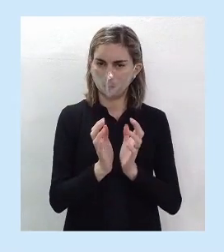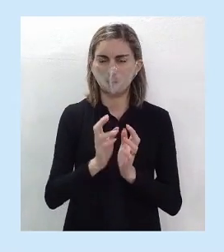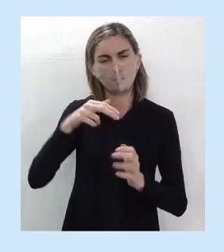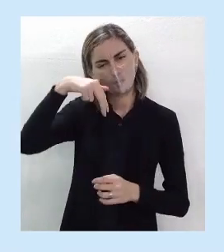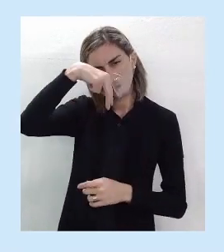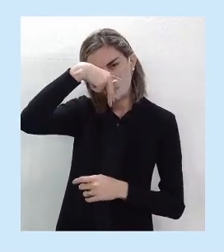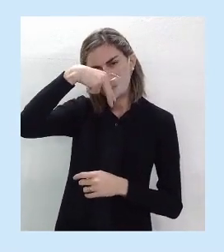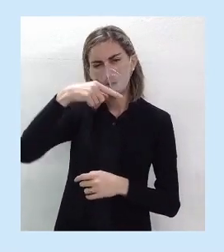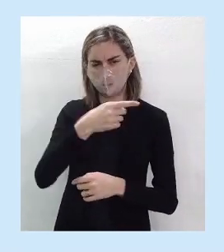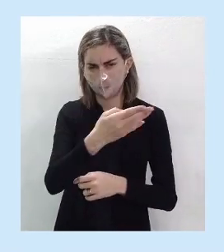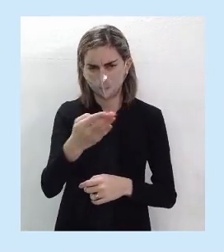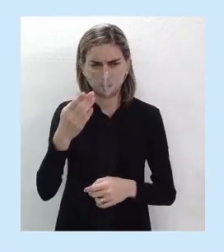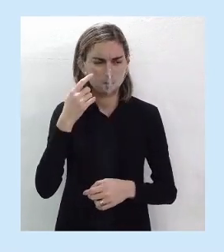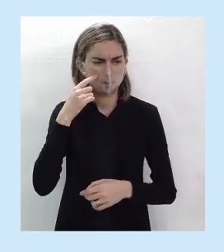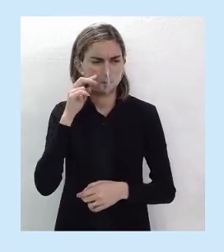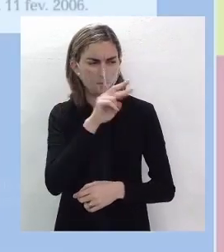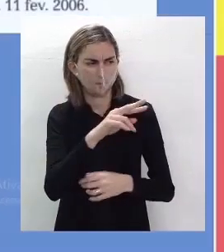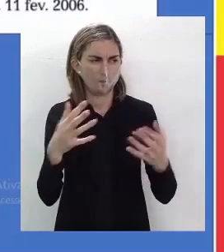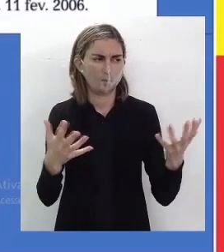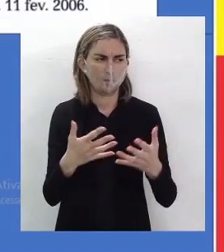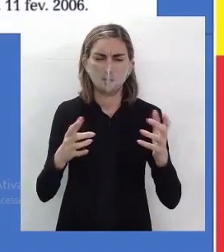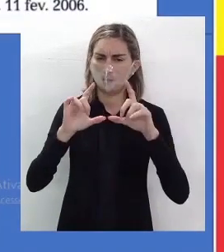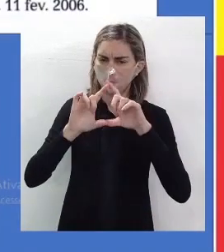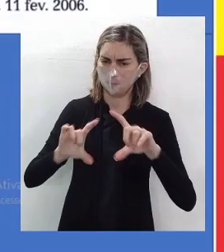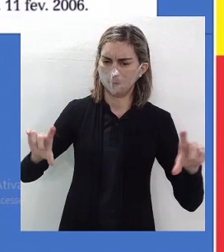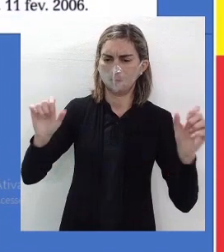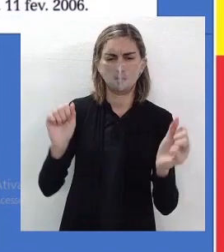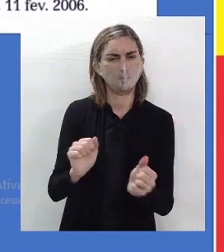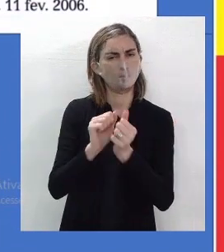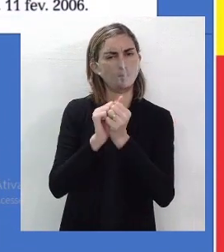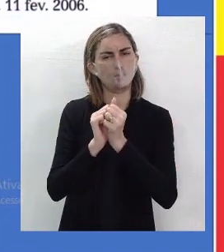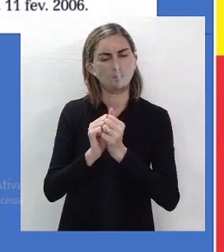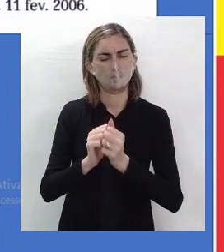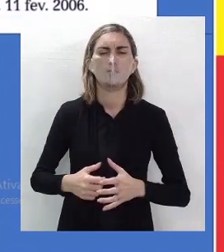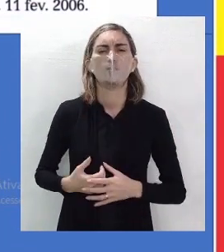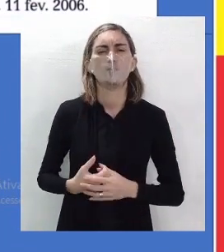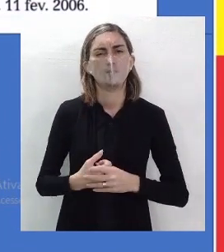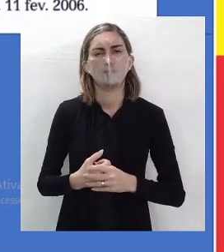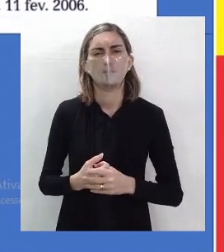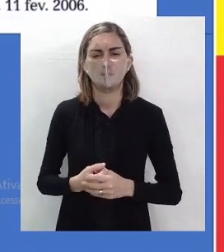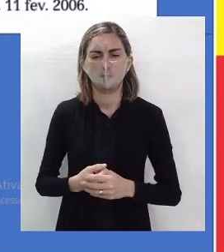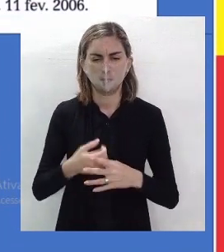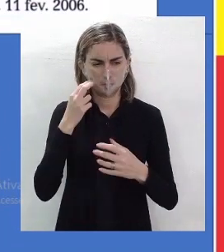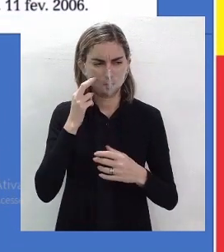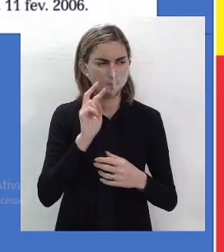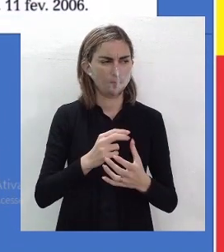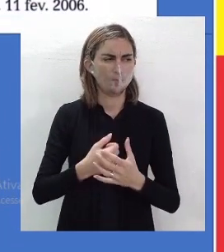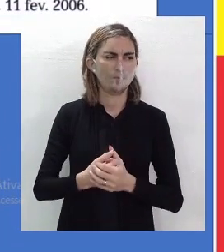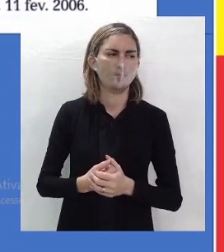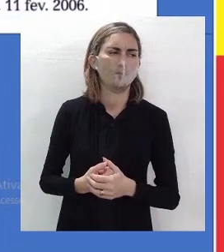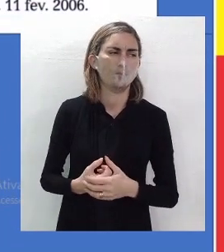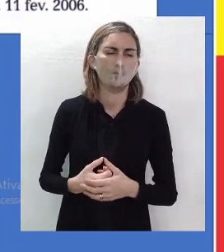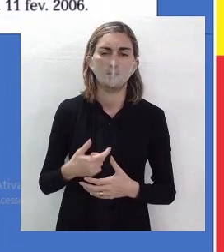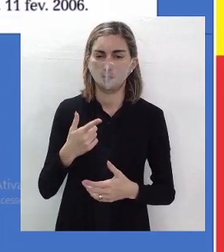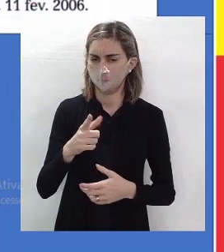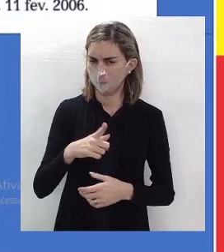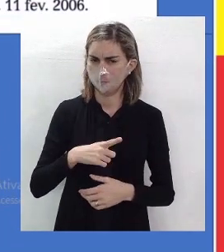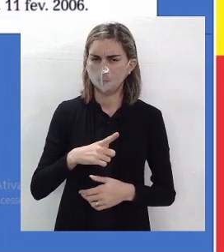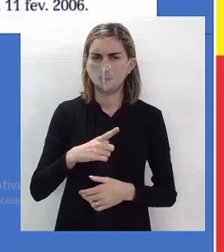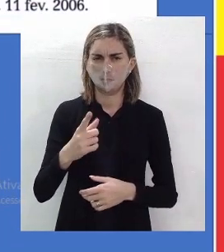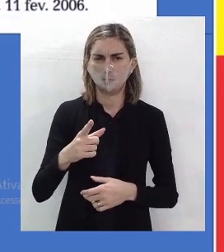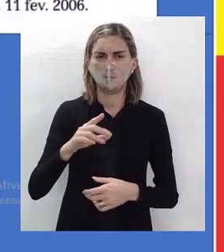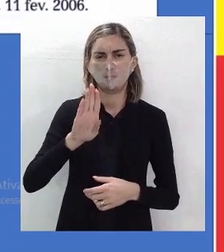Mônica. Vocês vão ver agora a tirinha junto comigo, a gente vai fazer essa leitura. Olha só. Você tem aí